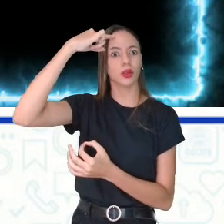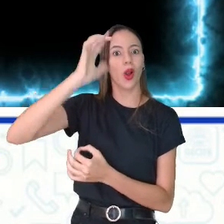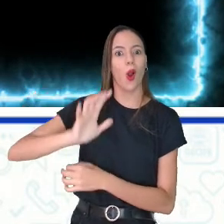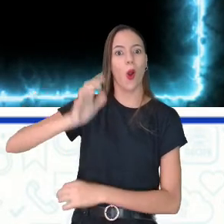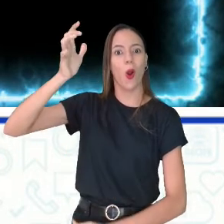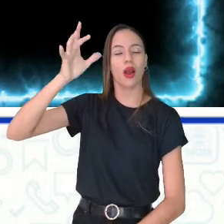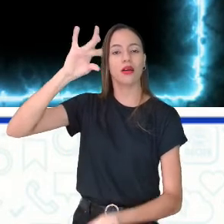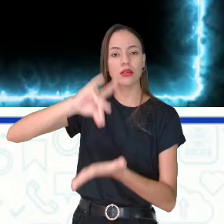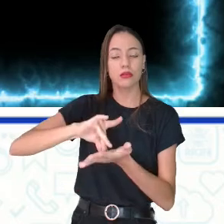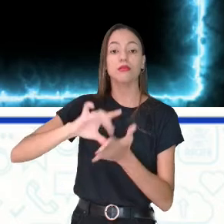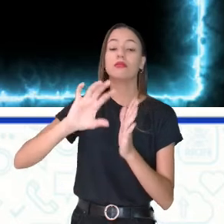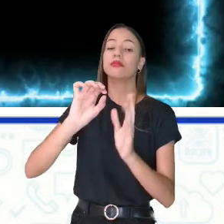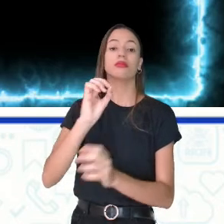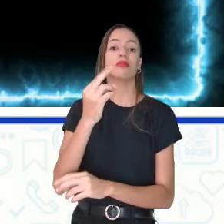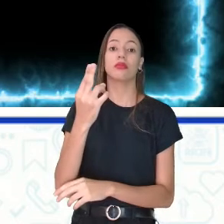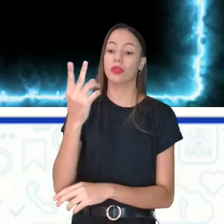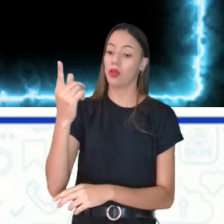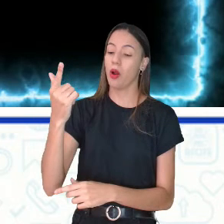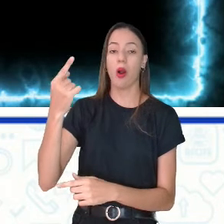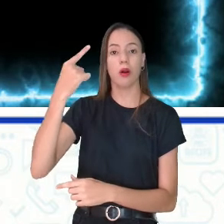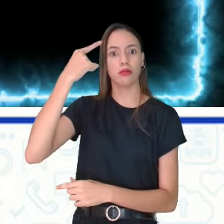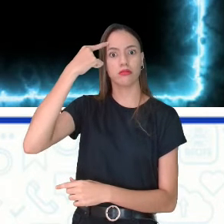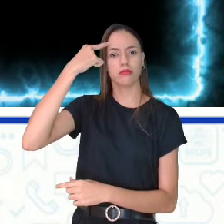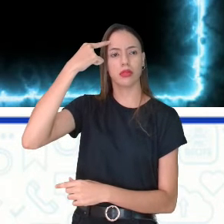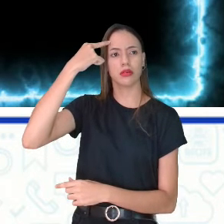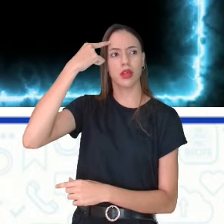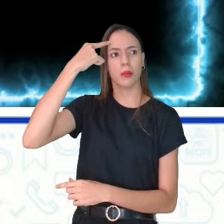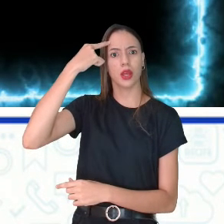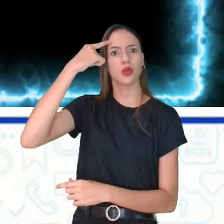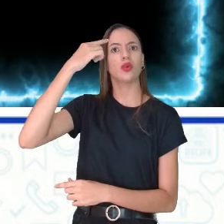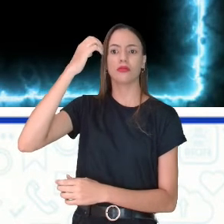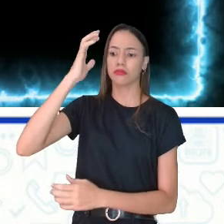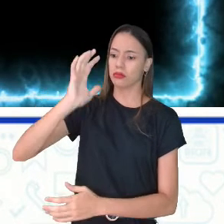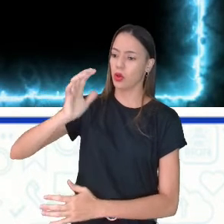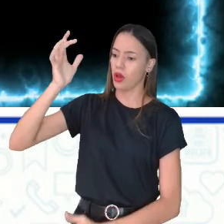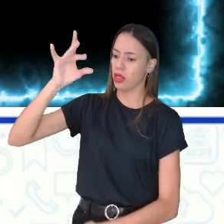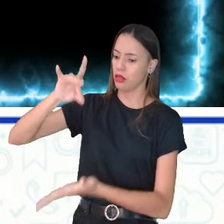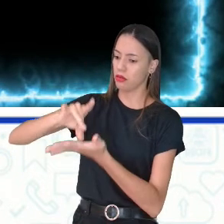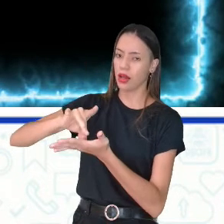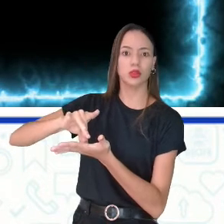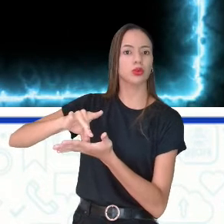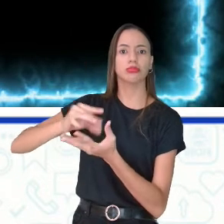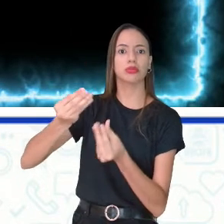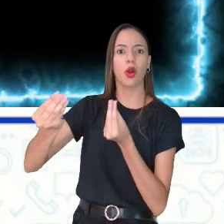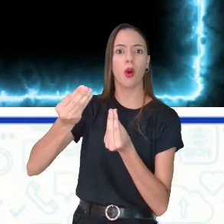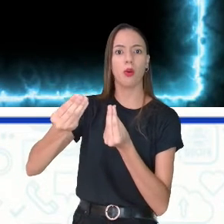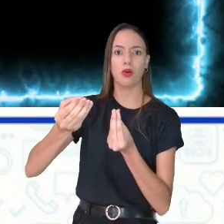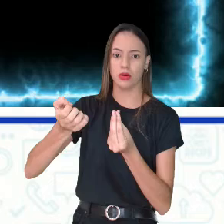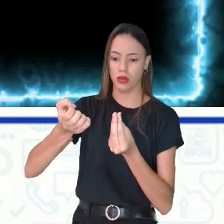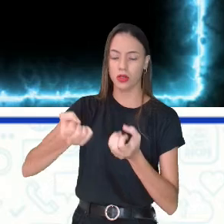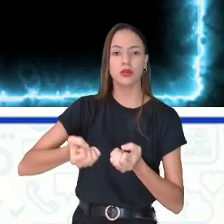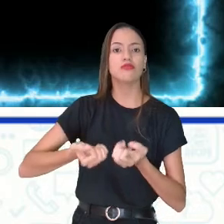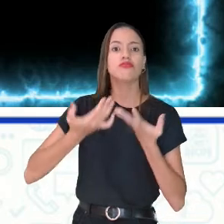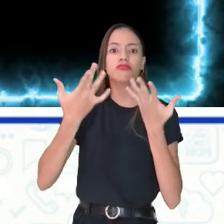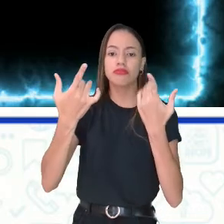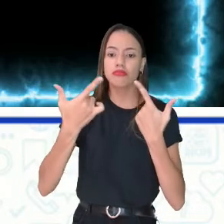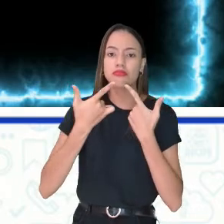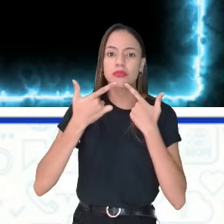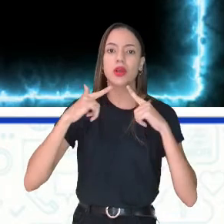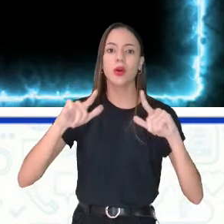ainda, o pensamento só se materializa na linguagem. Então, aqui nós temos